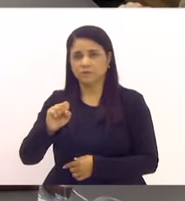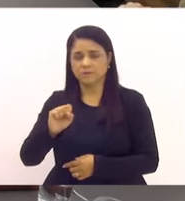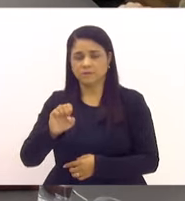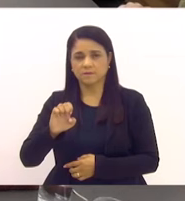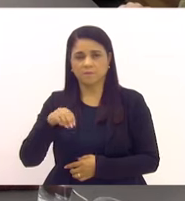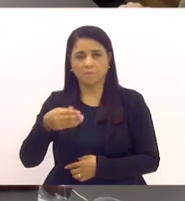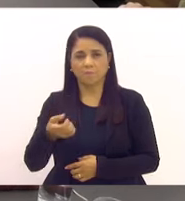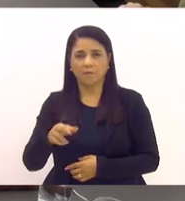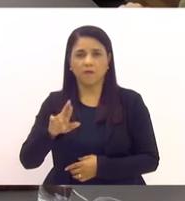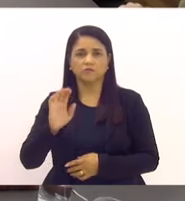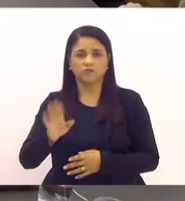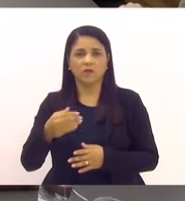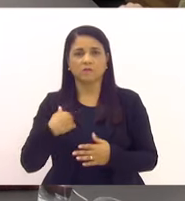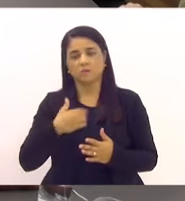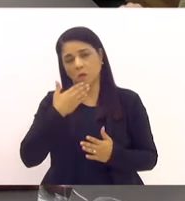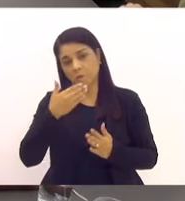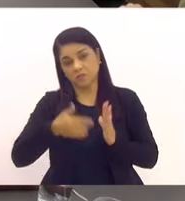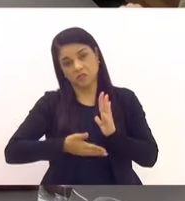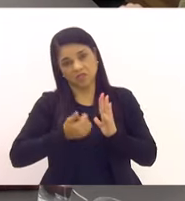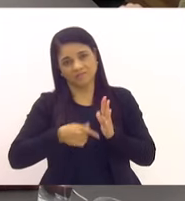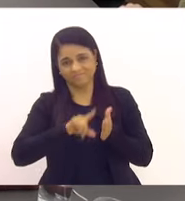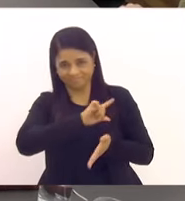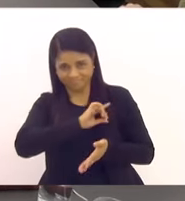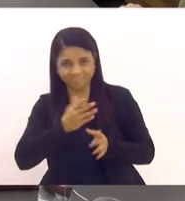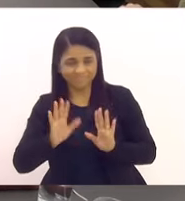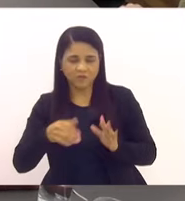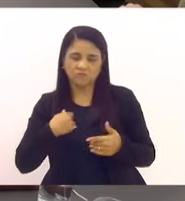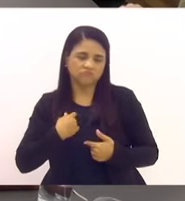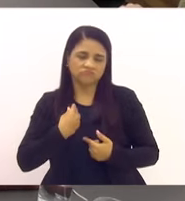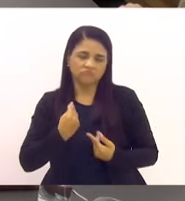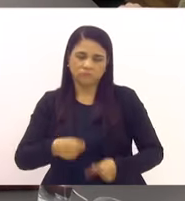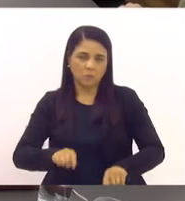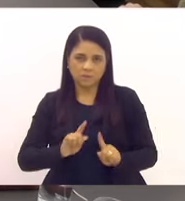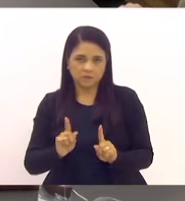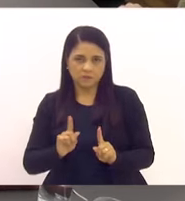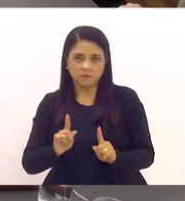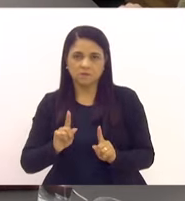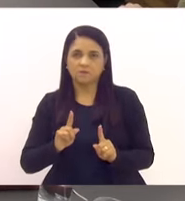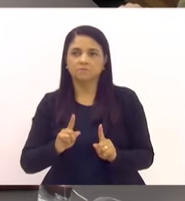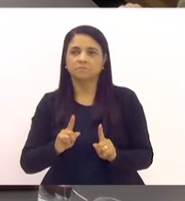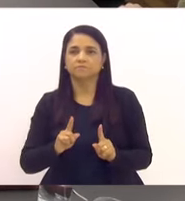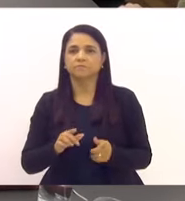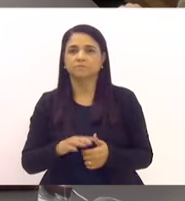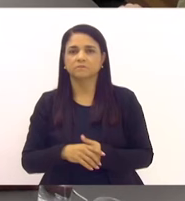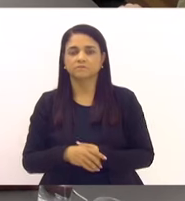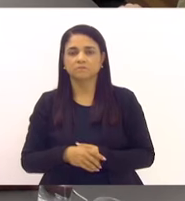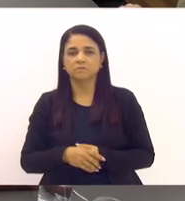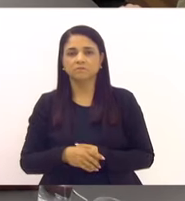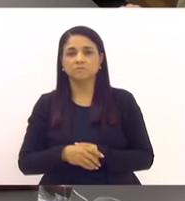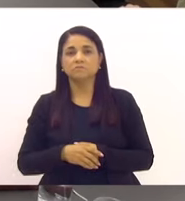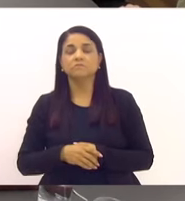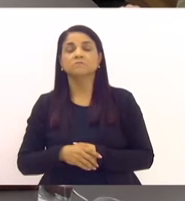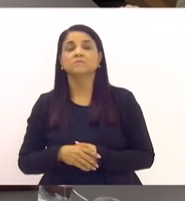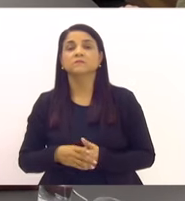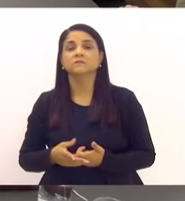teve diálogo com o professor Josemar, então não há óbice aí, objeção do